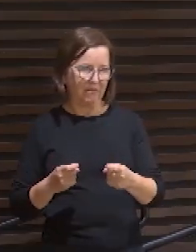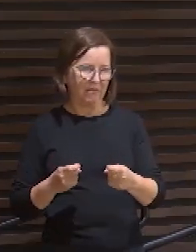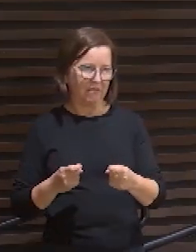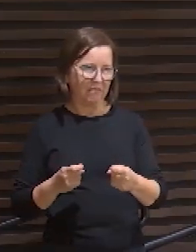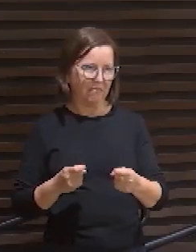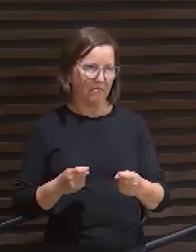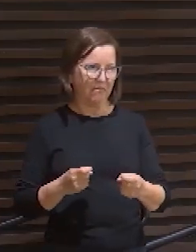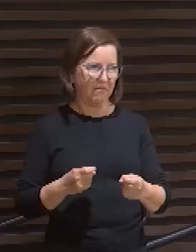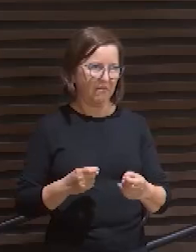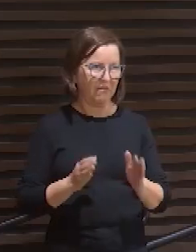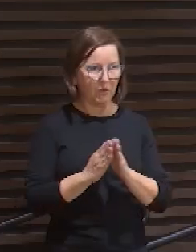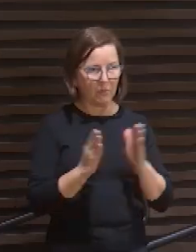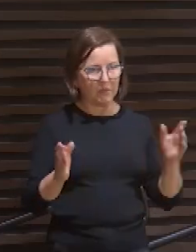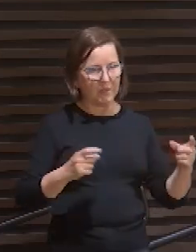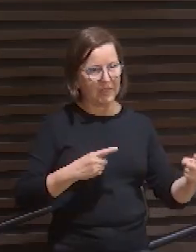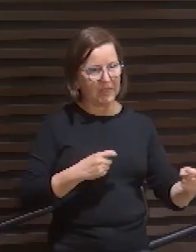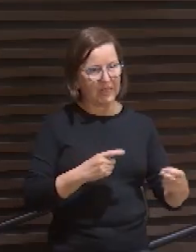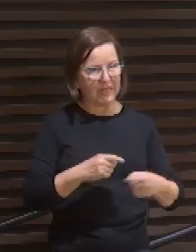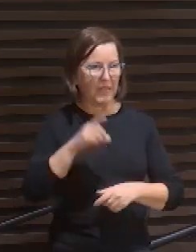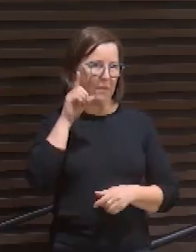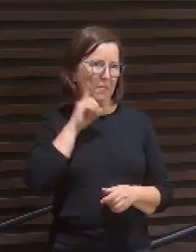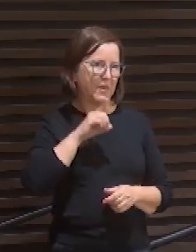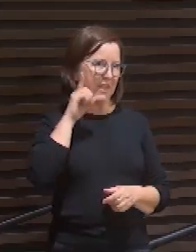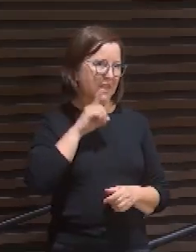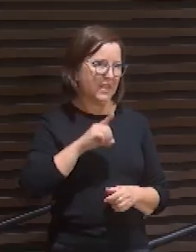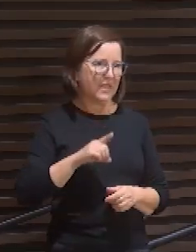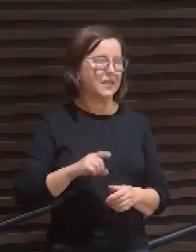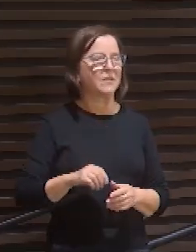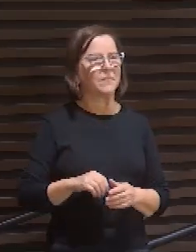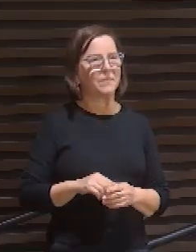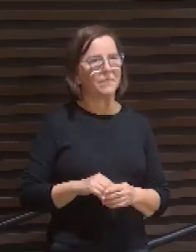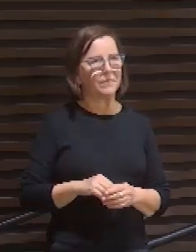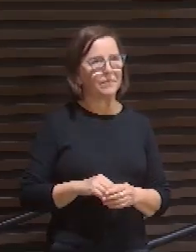durante a Guerra Civil Americana,